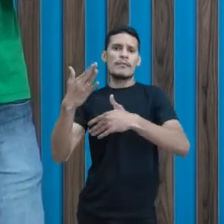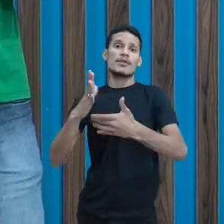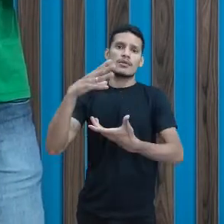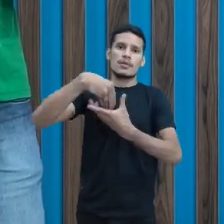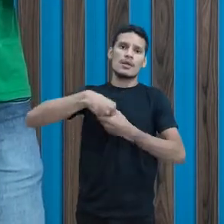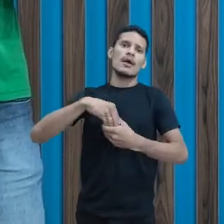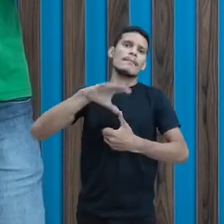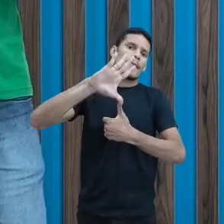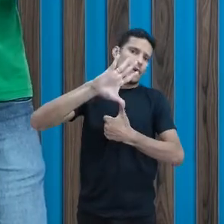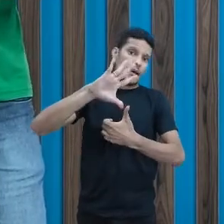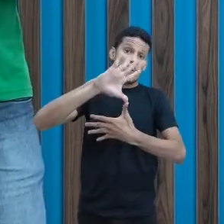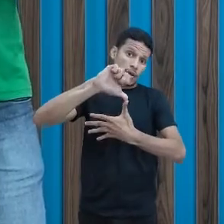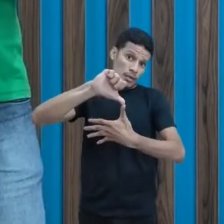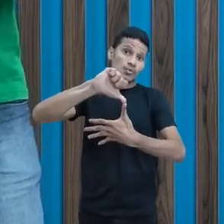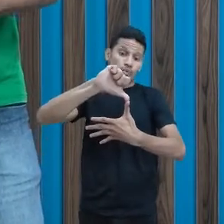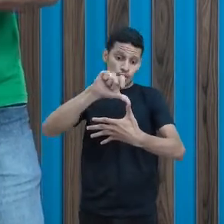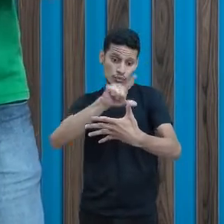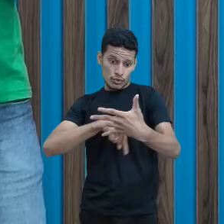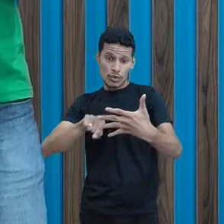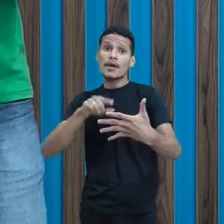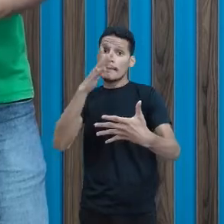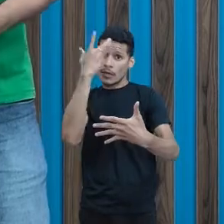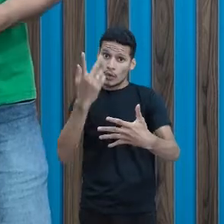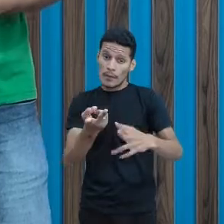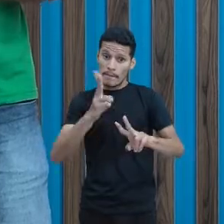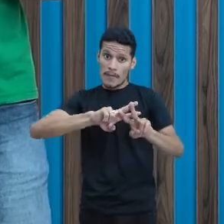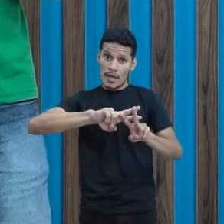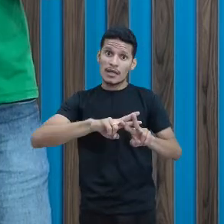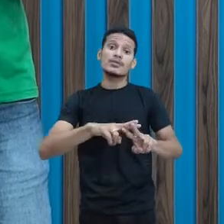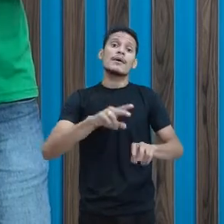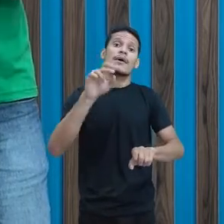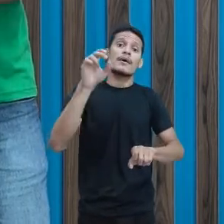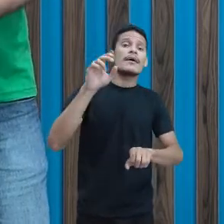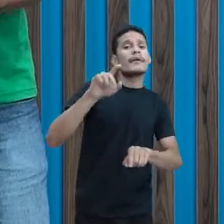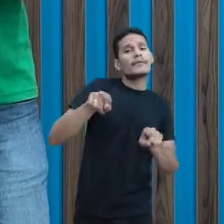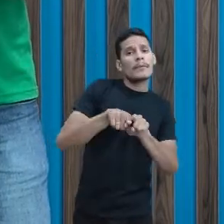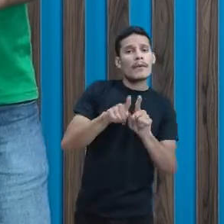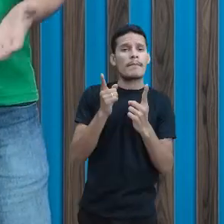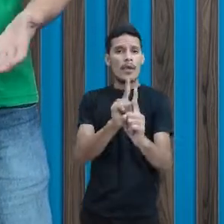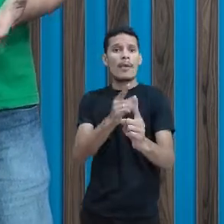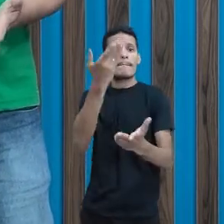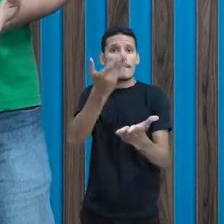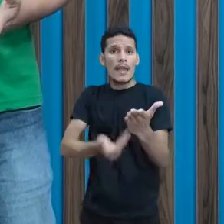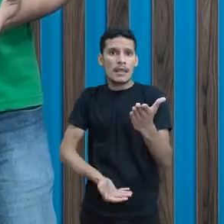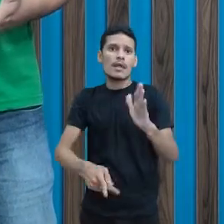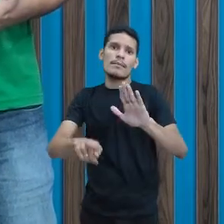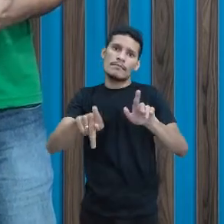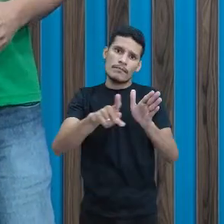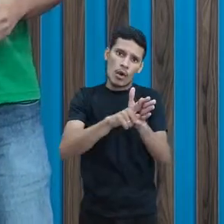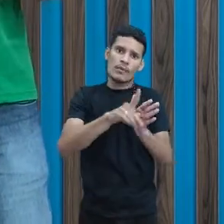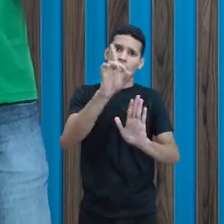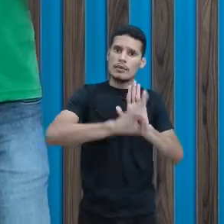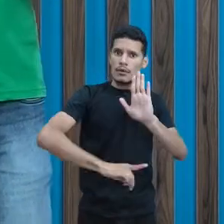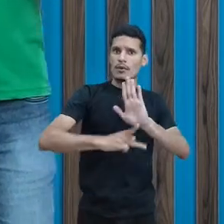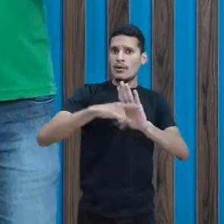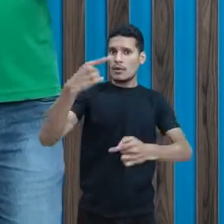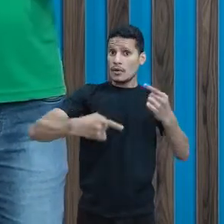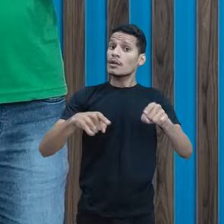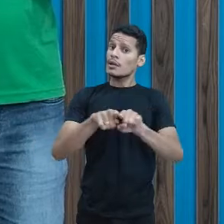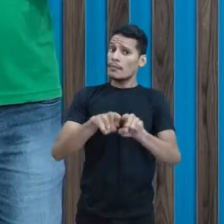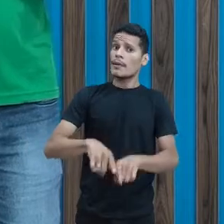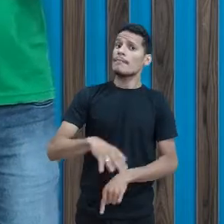Sul, certamente foram perseguidas, presas, perderam o direito político, se não foram mortas. Então, só para vocês